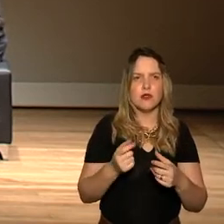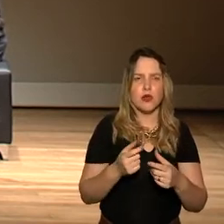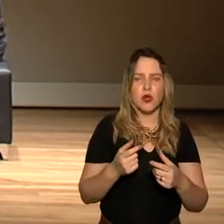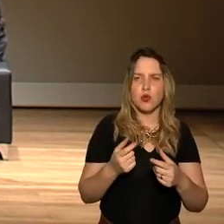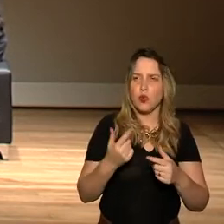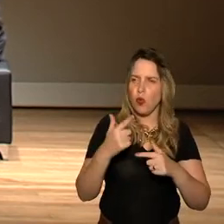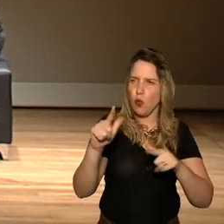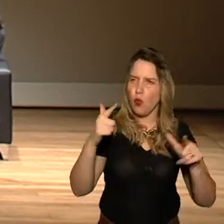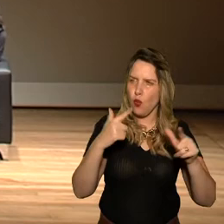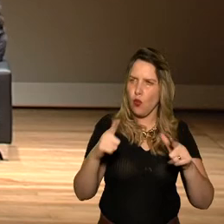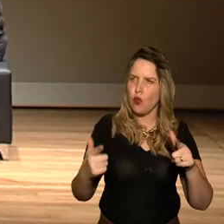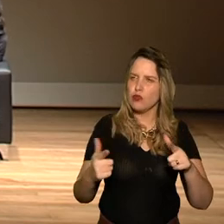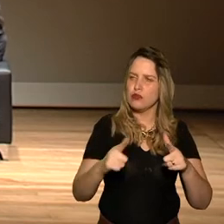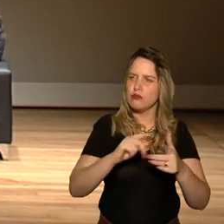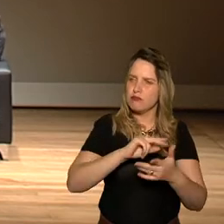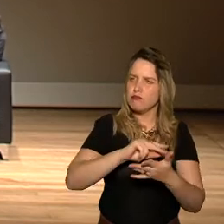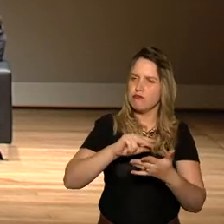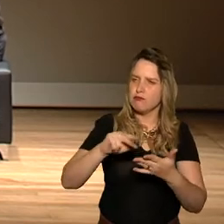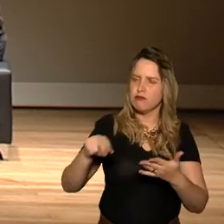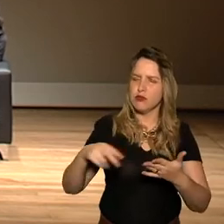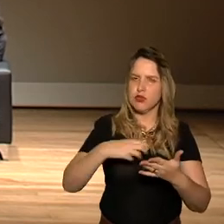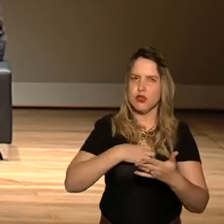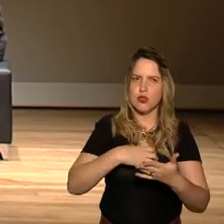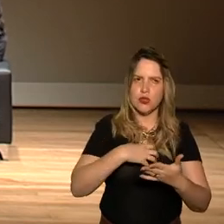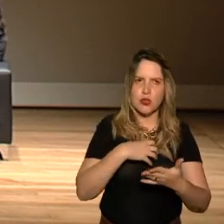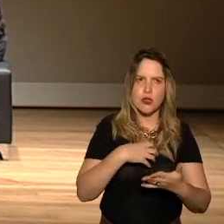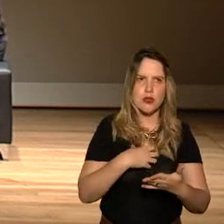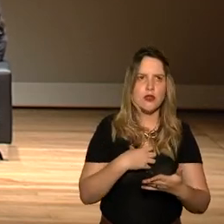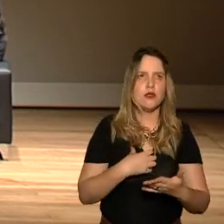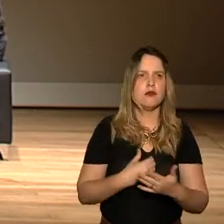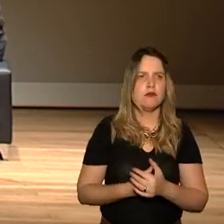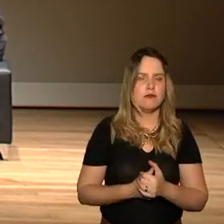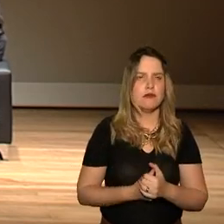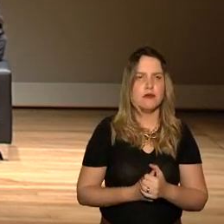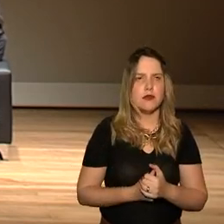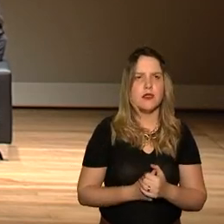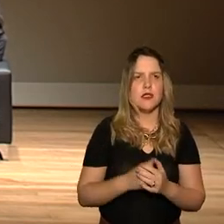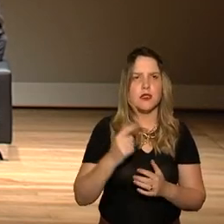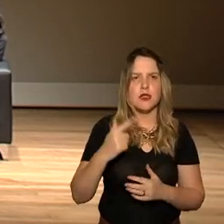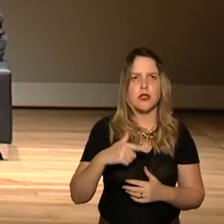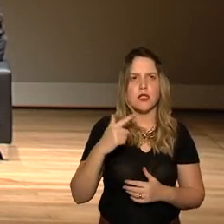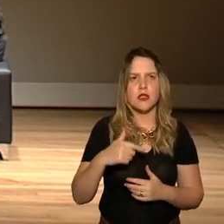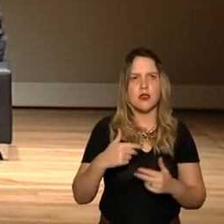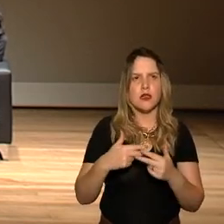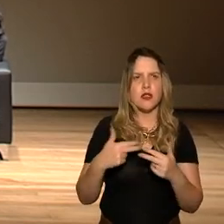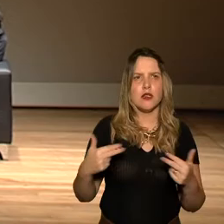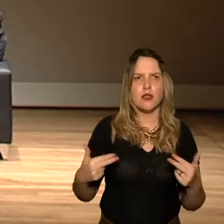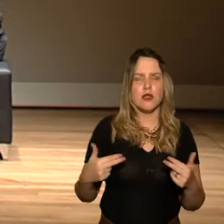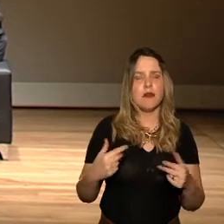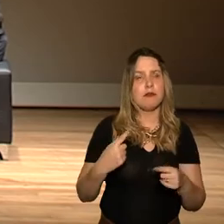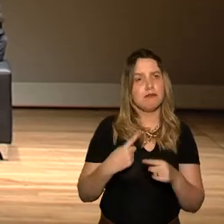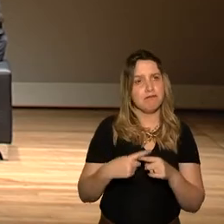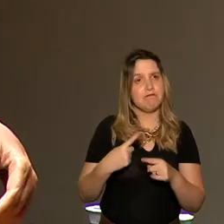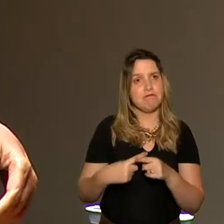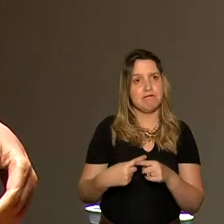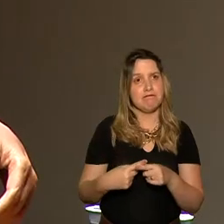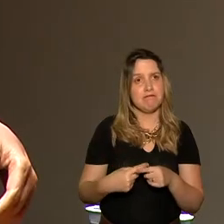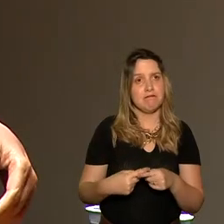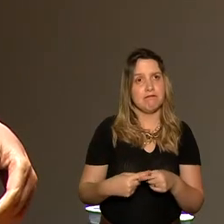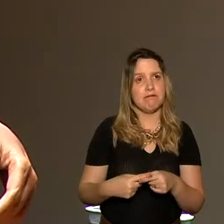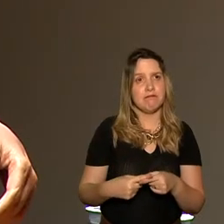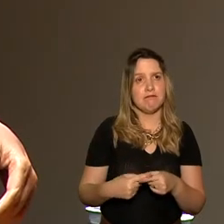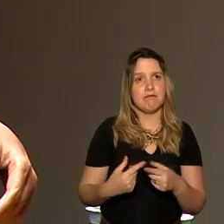do ônibus até a chegada do dos alunos professores nas instituições culturais é porque